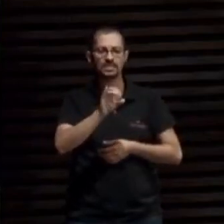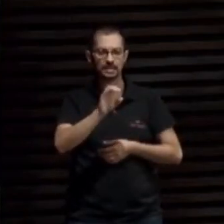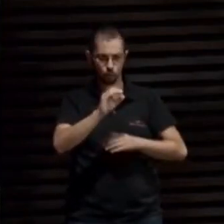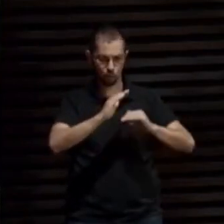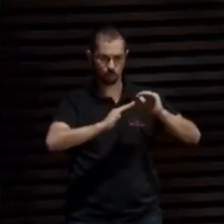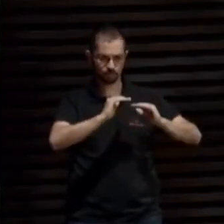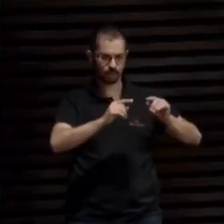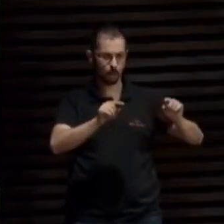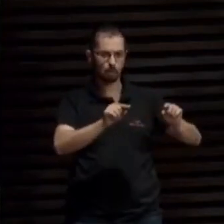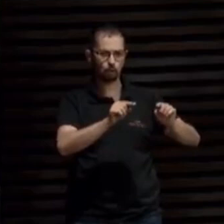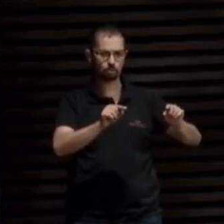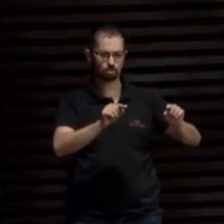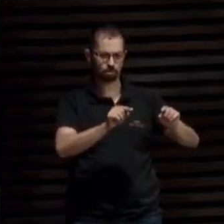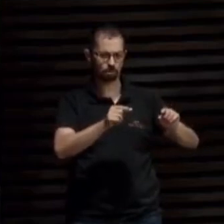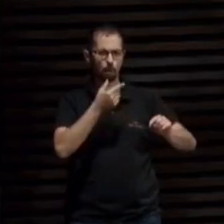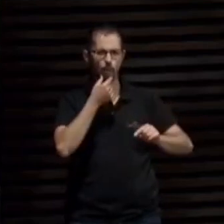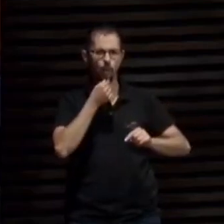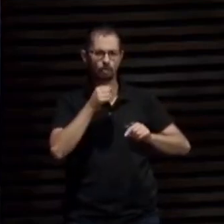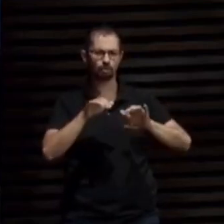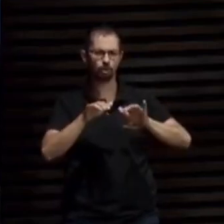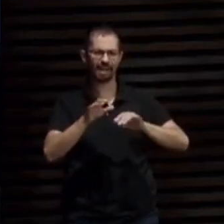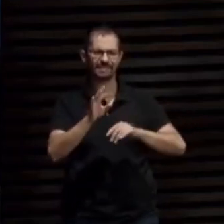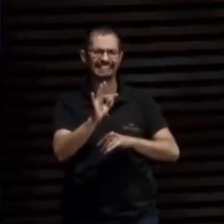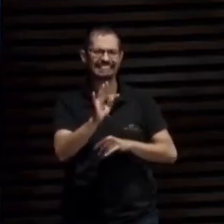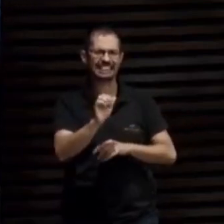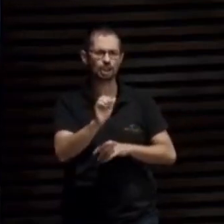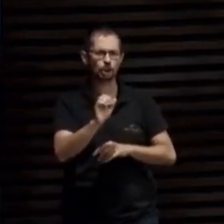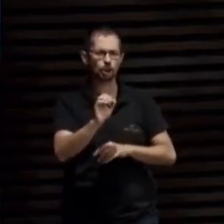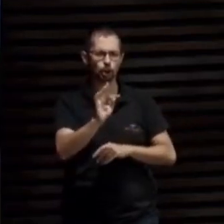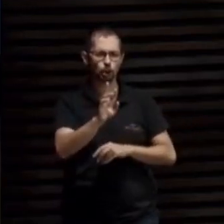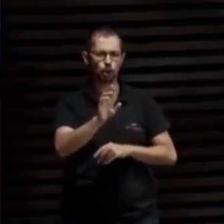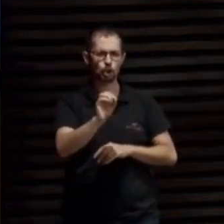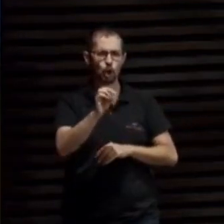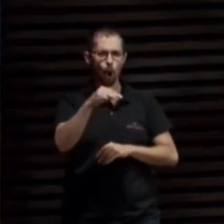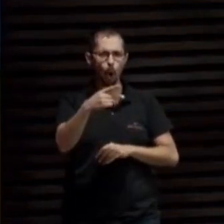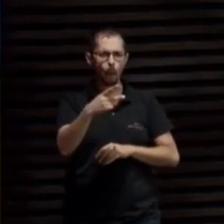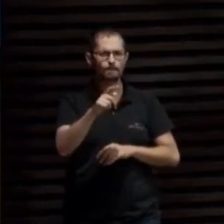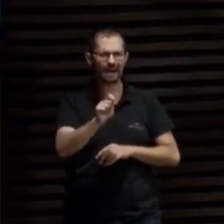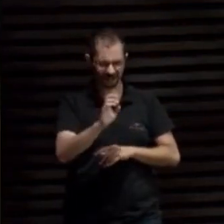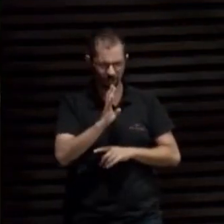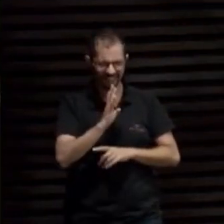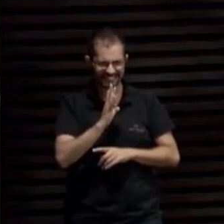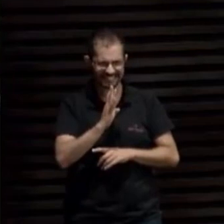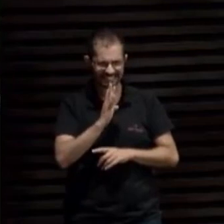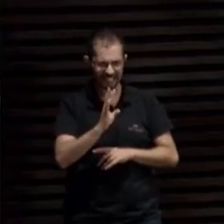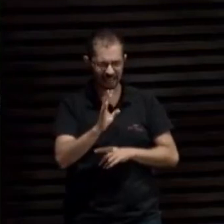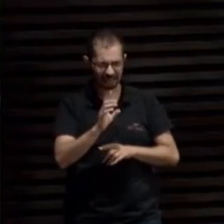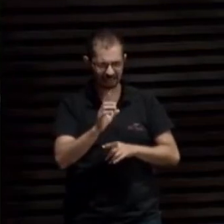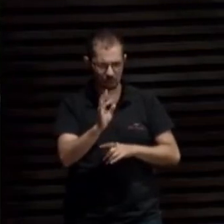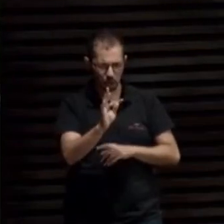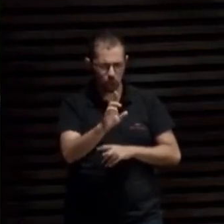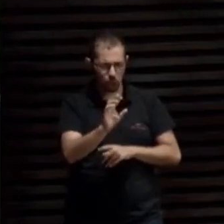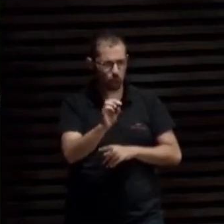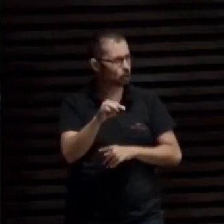Ele tocava trompa. Você sabe o que é trompa? Alguém aqui sabe o que é trompa? Só o músico. É